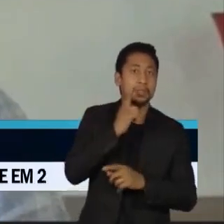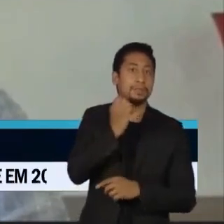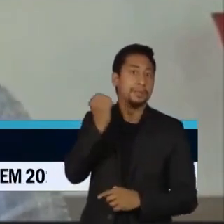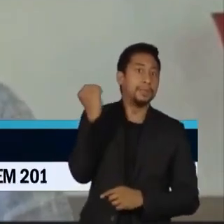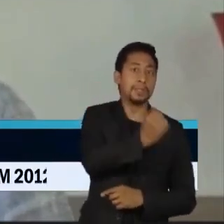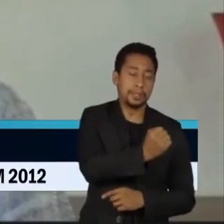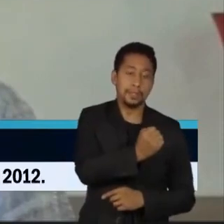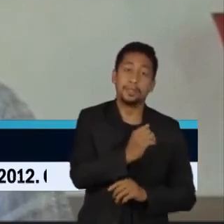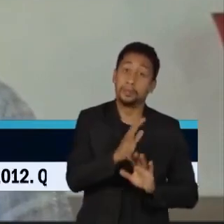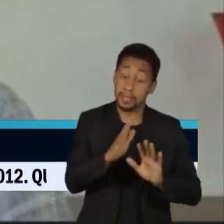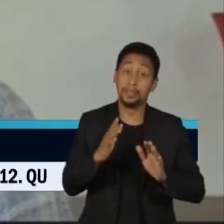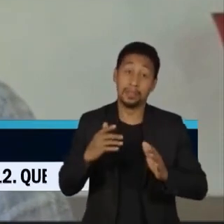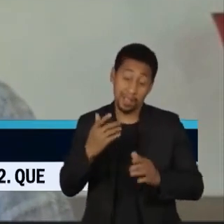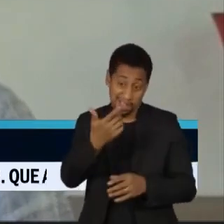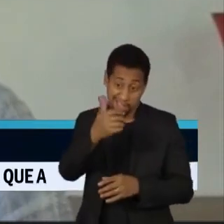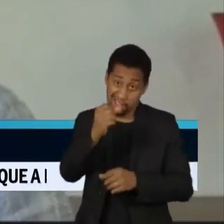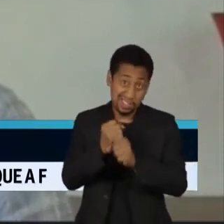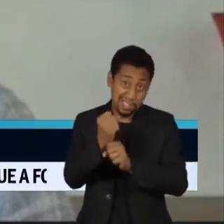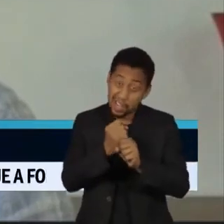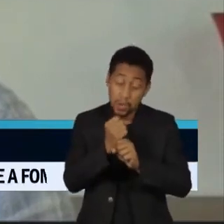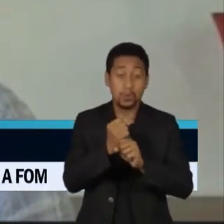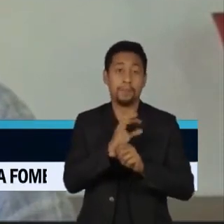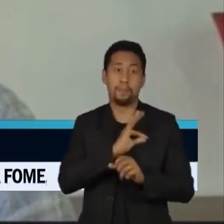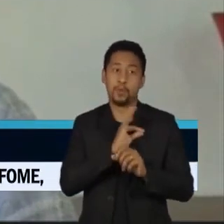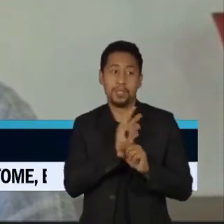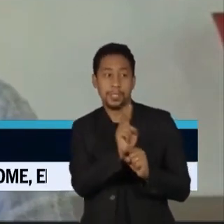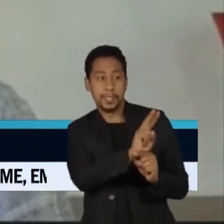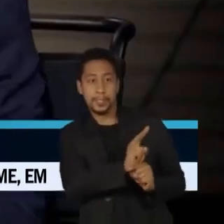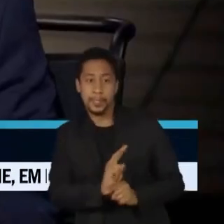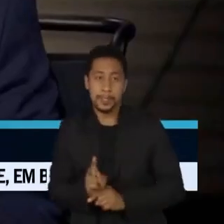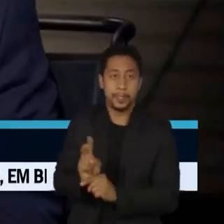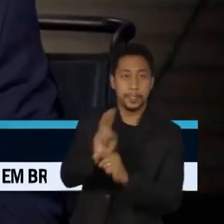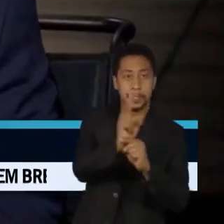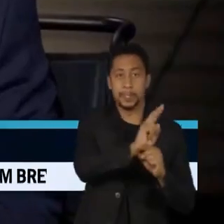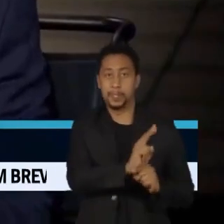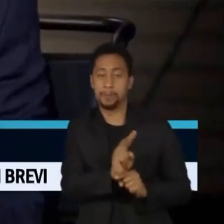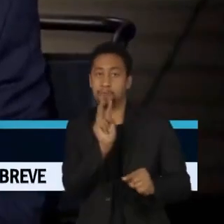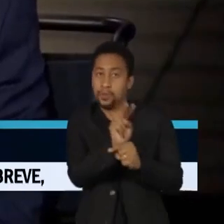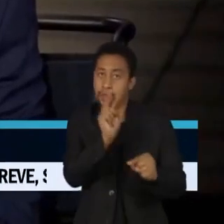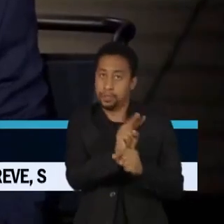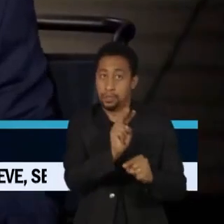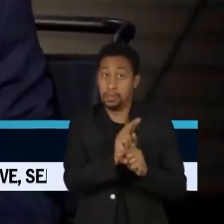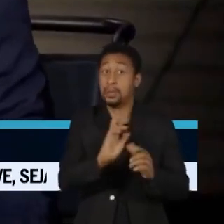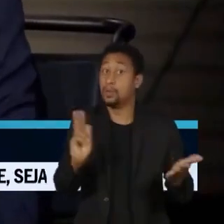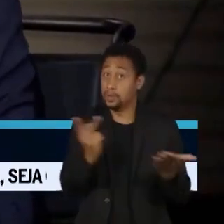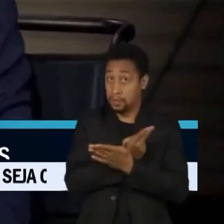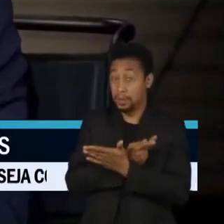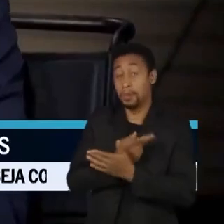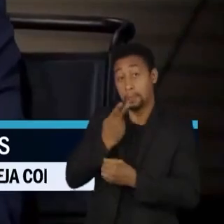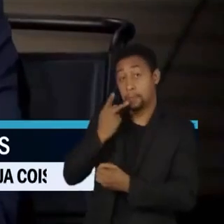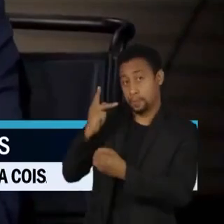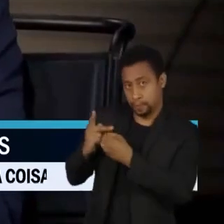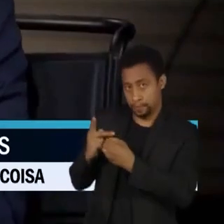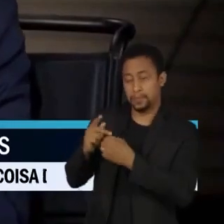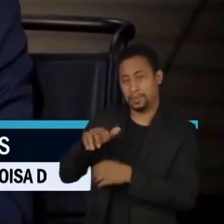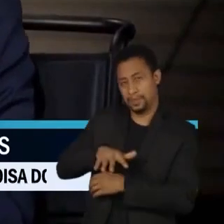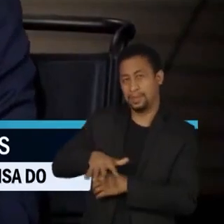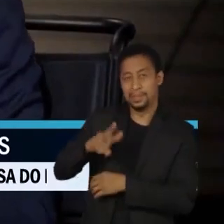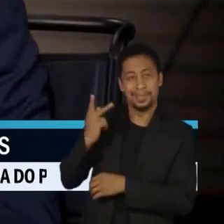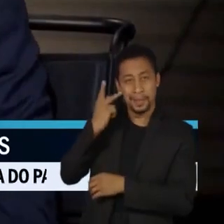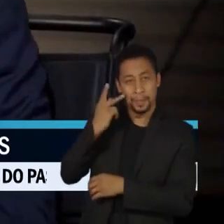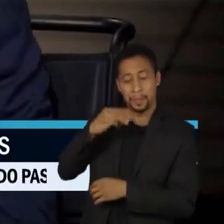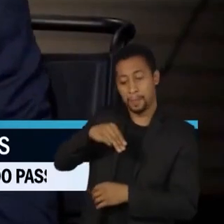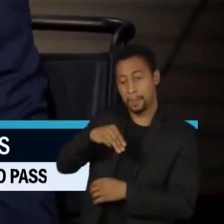ele vive sob escolta policial. Teria partido dele o alerta ao Procurador-Geral de Justiça de São Paulo,